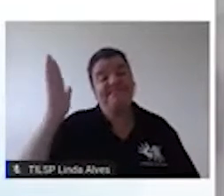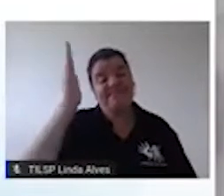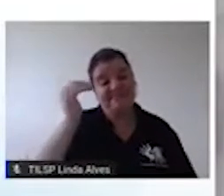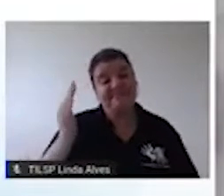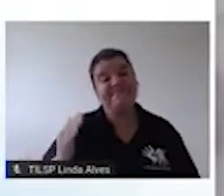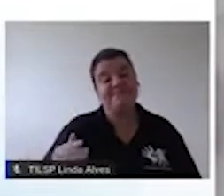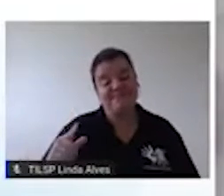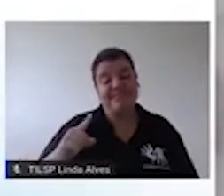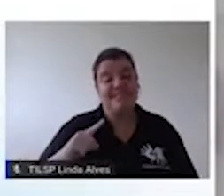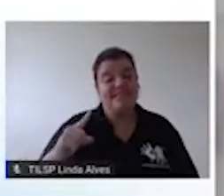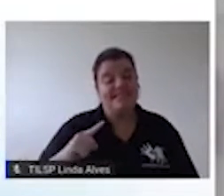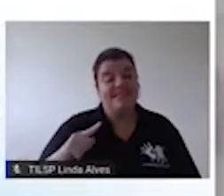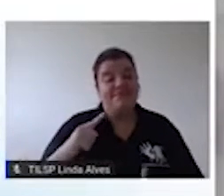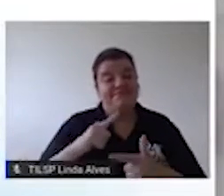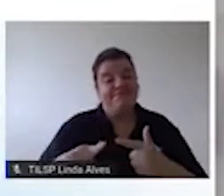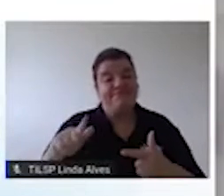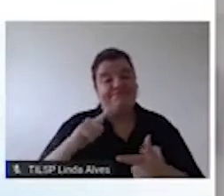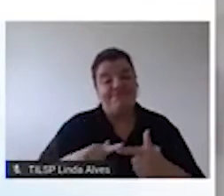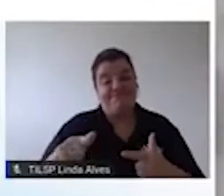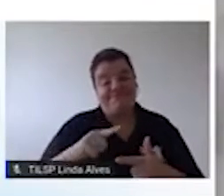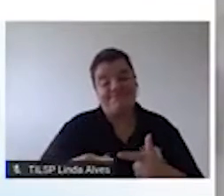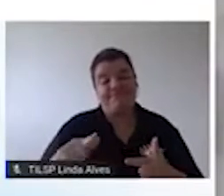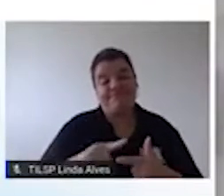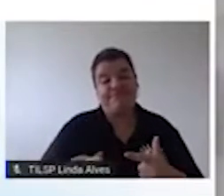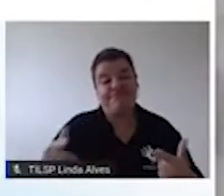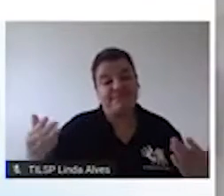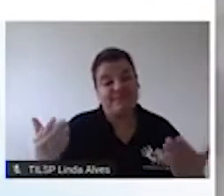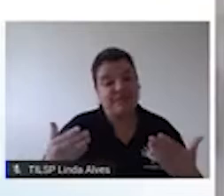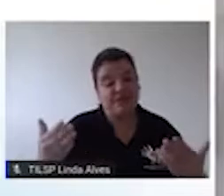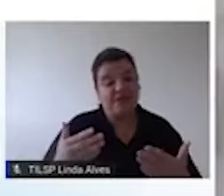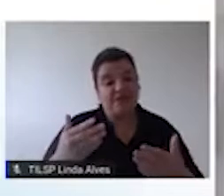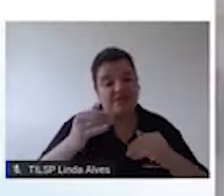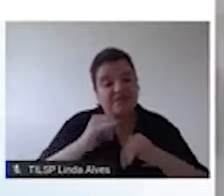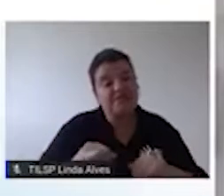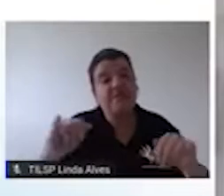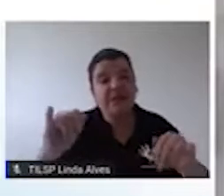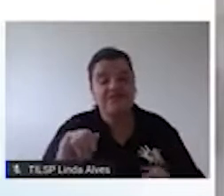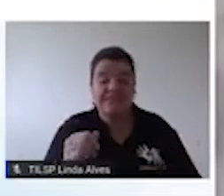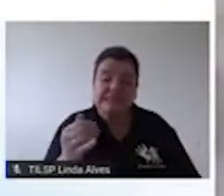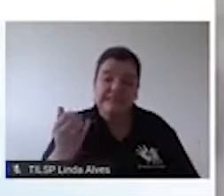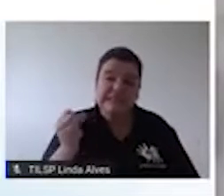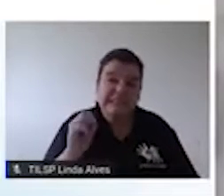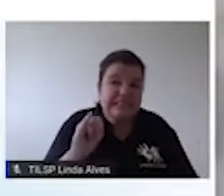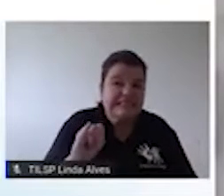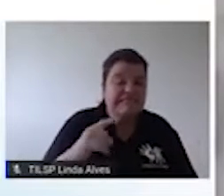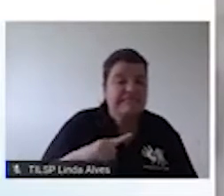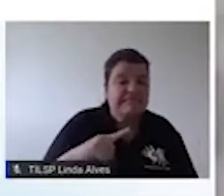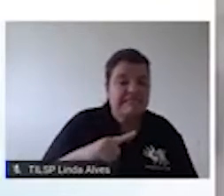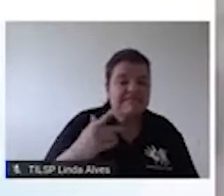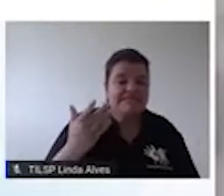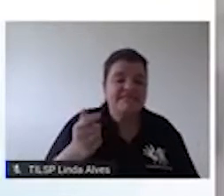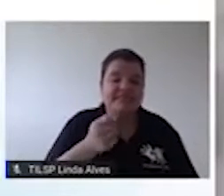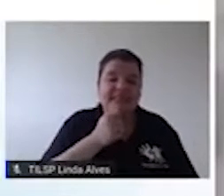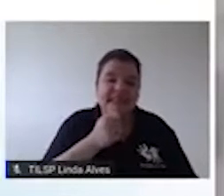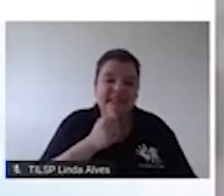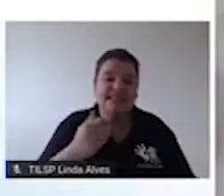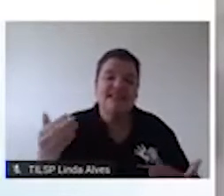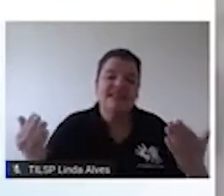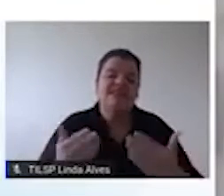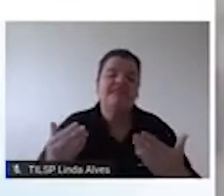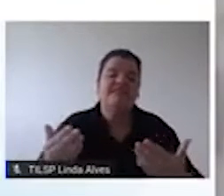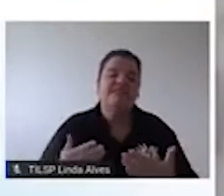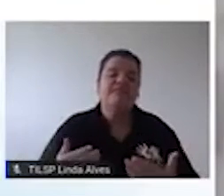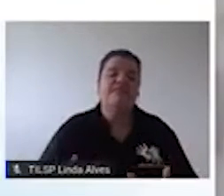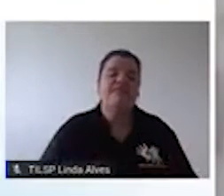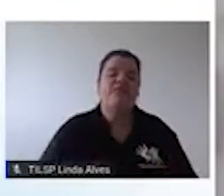tem uma situação, ou ao menos tinha, não sei se eu posso dizer que tem ainda, mas tinha uma situação muito, digamos,